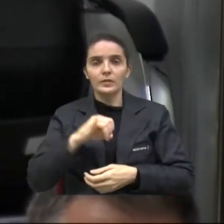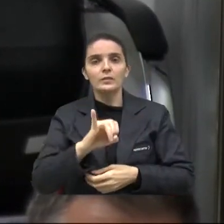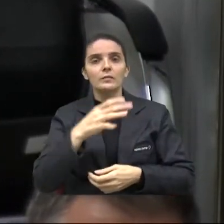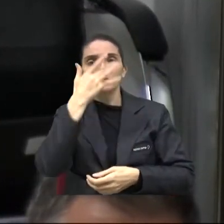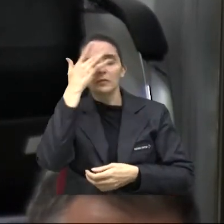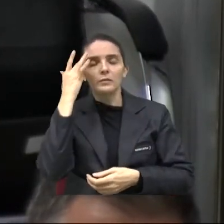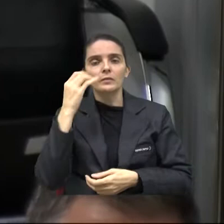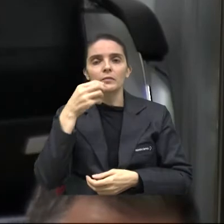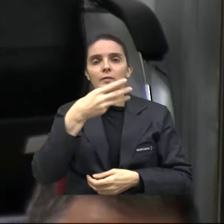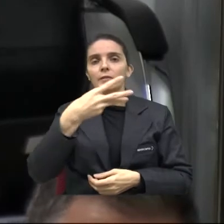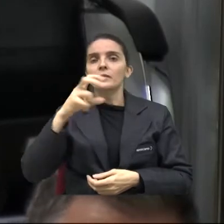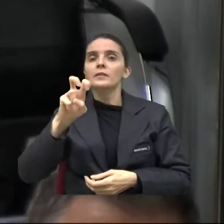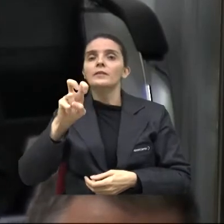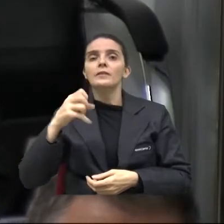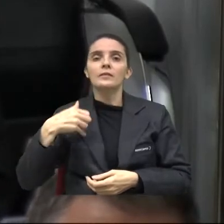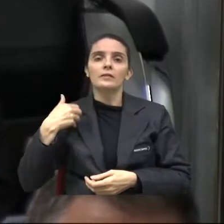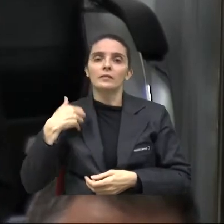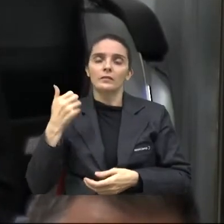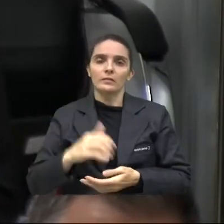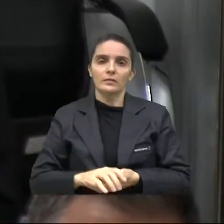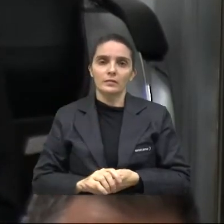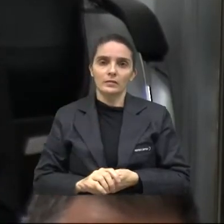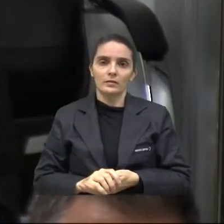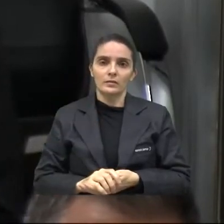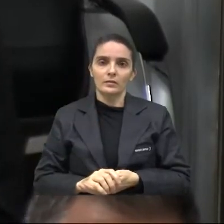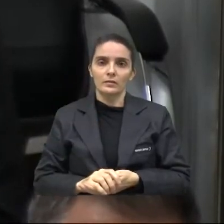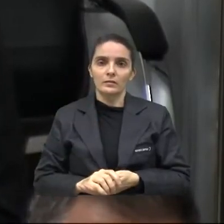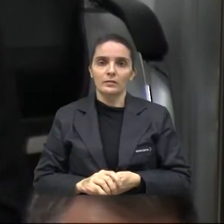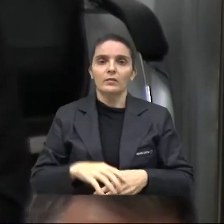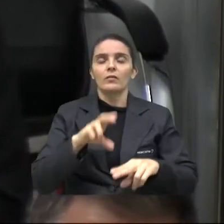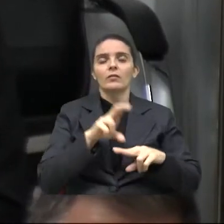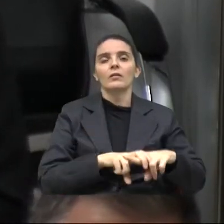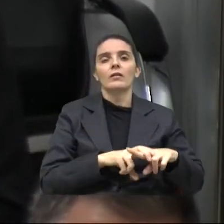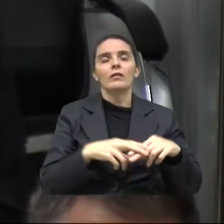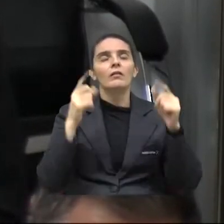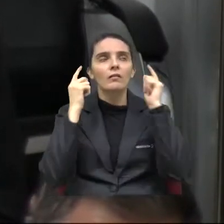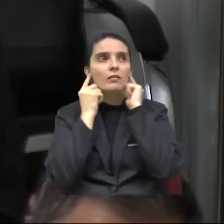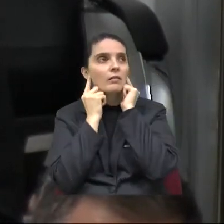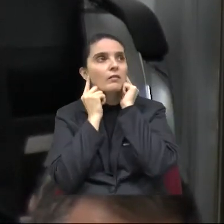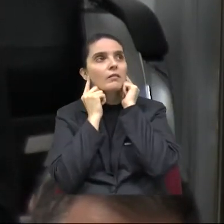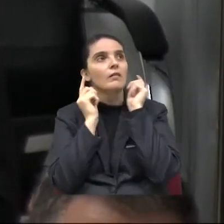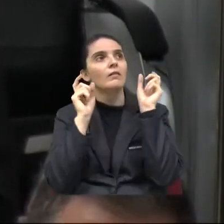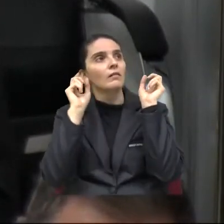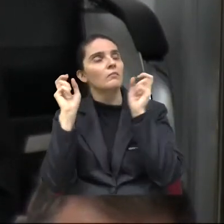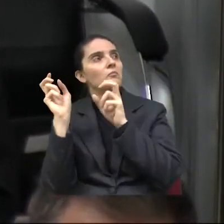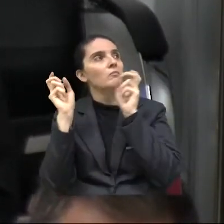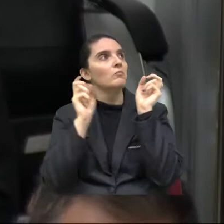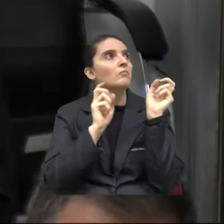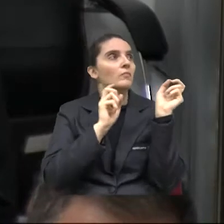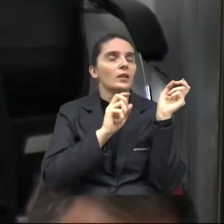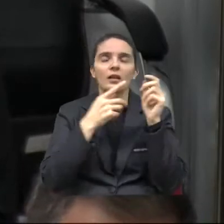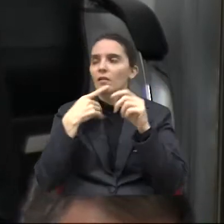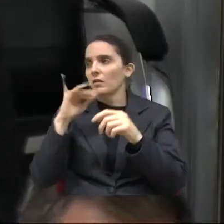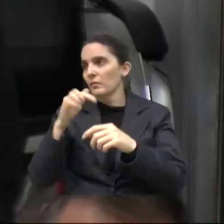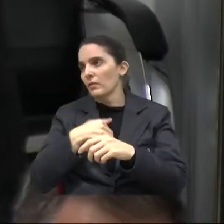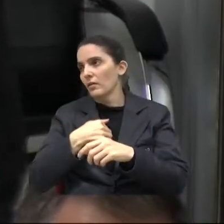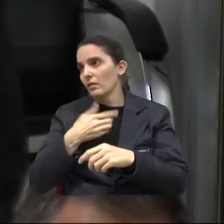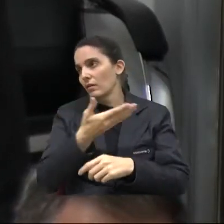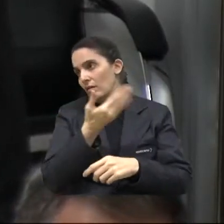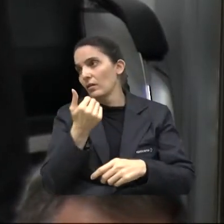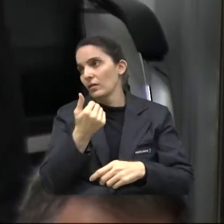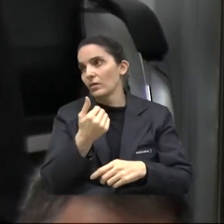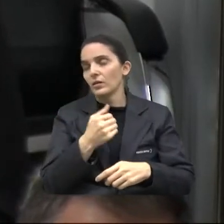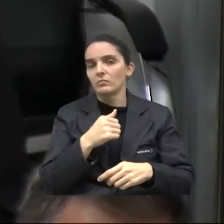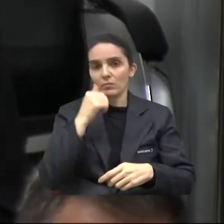anos, a camisa do Che Guevara, sentado no sofá com o iPhone, e chega para o pai e fala, pai, hoje eu vou trazer meu namorado